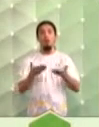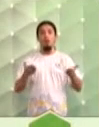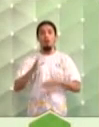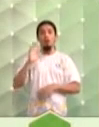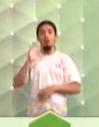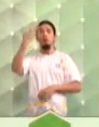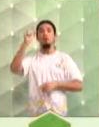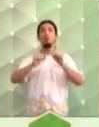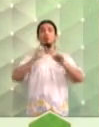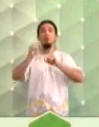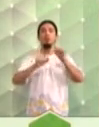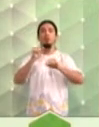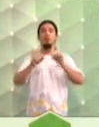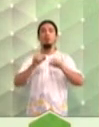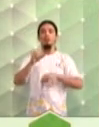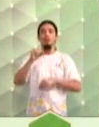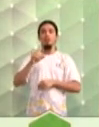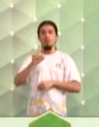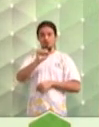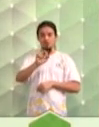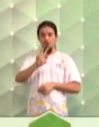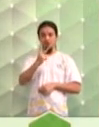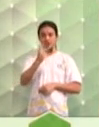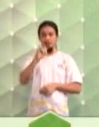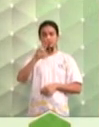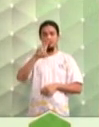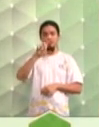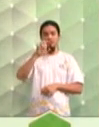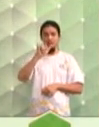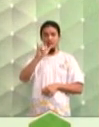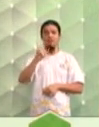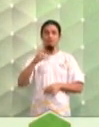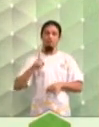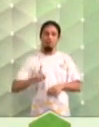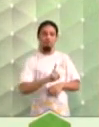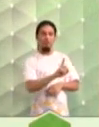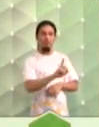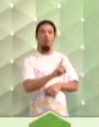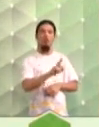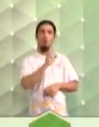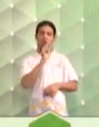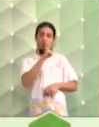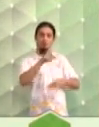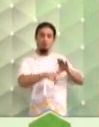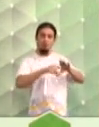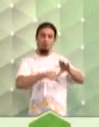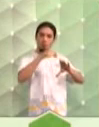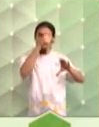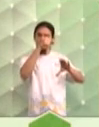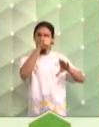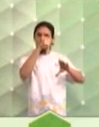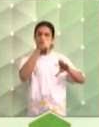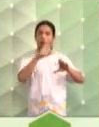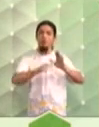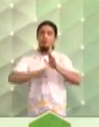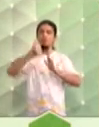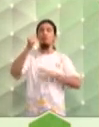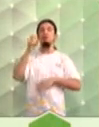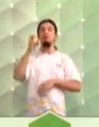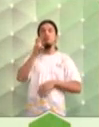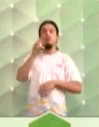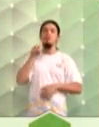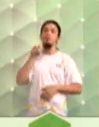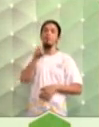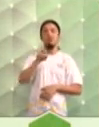Shirley vai lá, vai dar o ok e vai ser sorteada a nota que vai ganhar primeiro valor de R$5.000. E